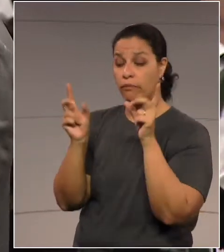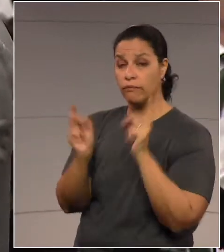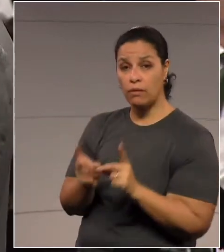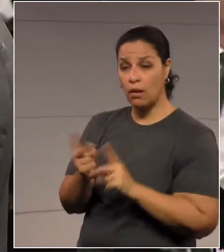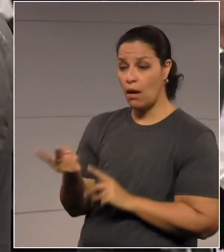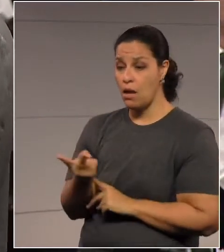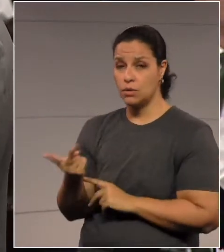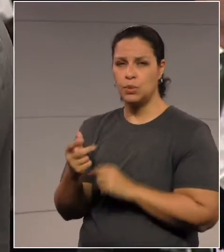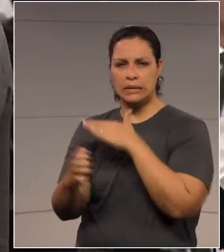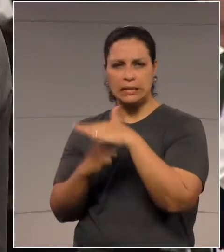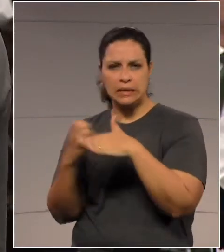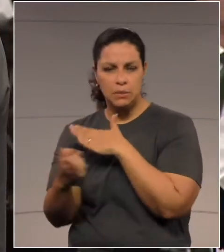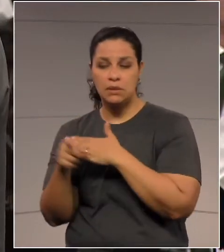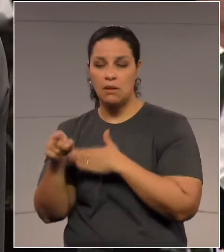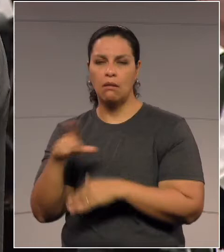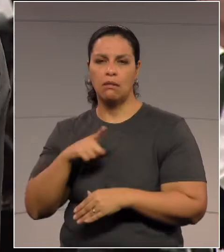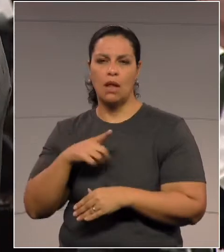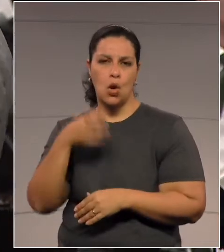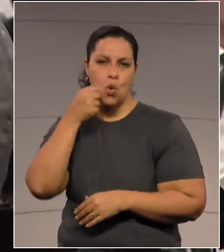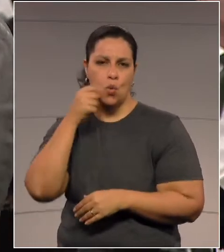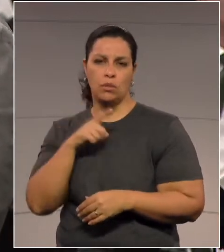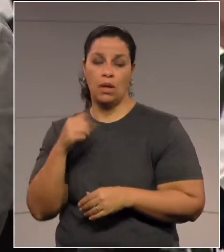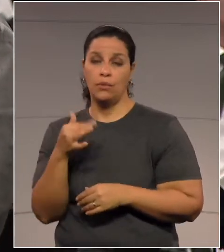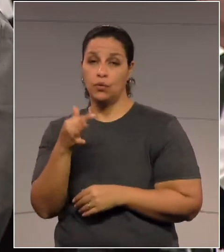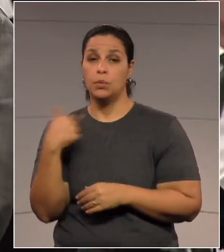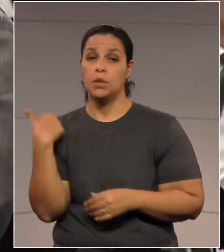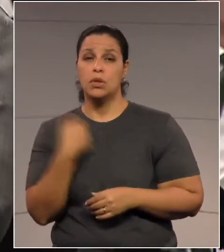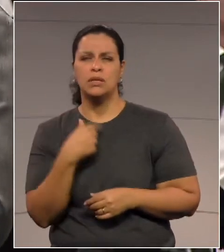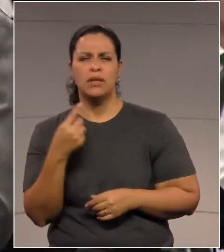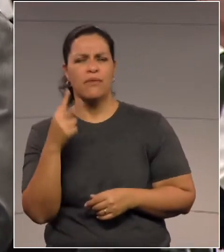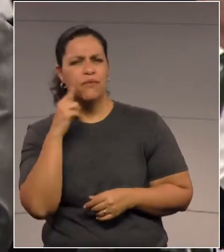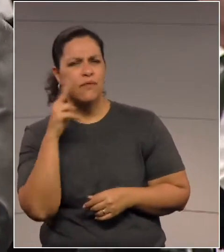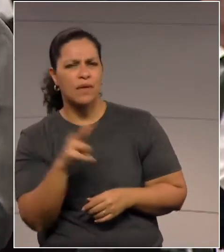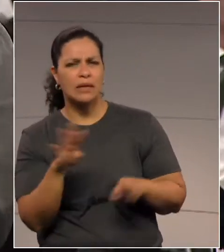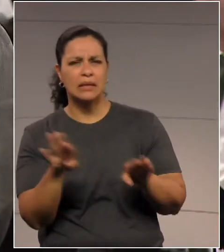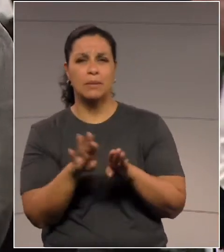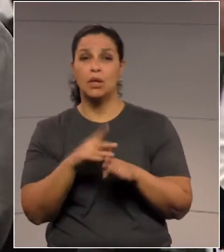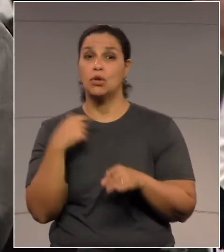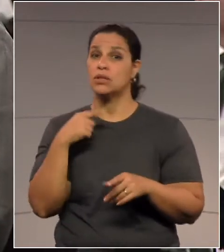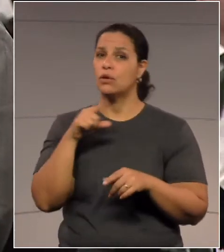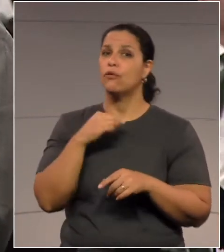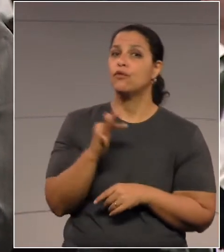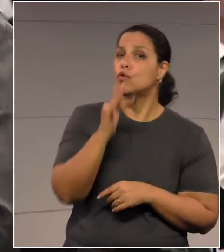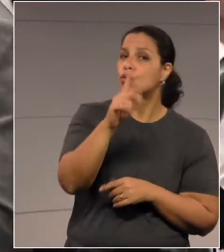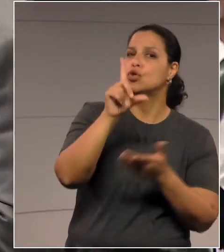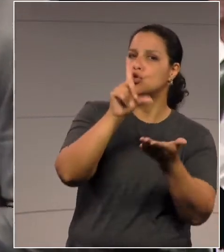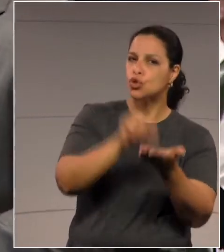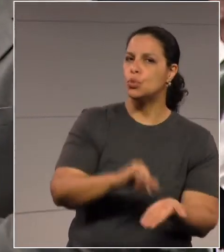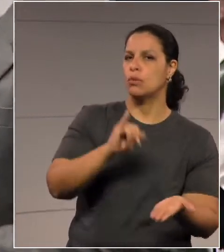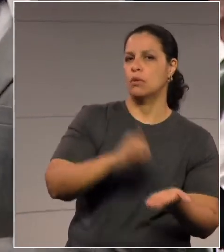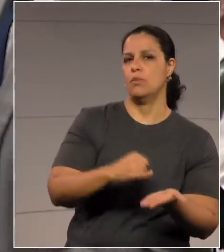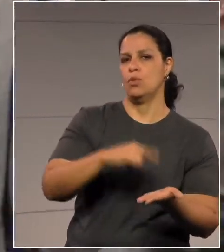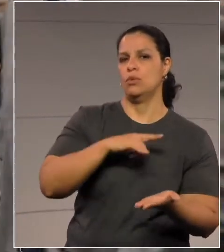venda de ativos que geram dividendos quando prevemos uma diminuição de arrecadação de impostos no futuro?